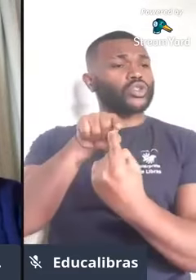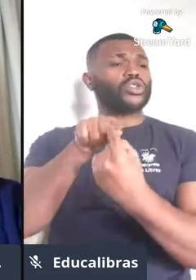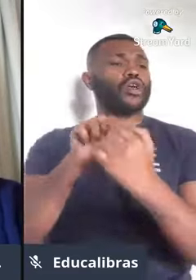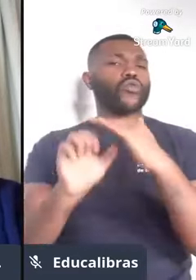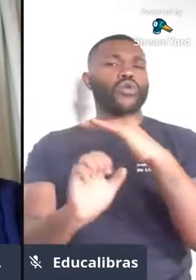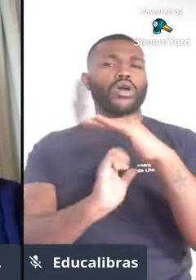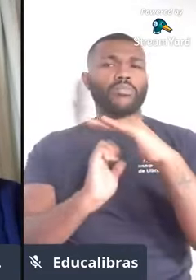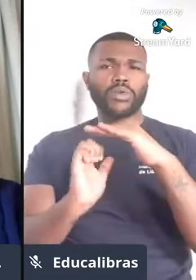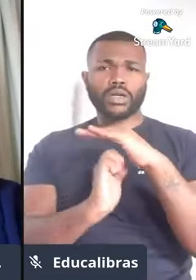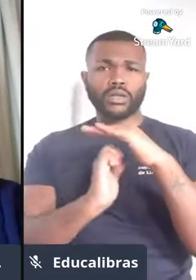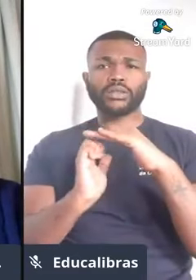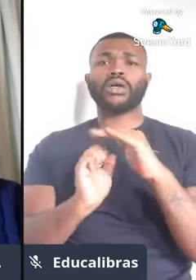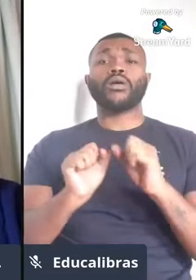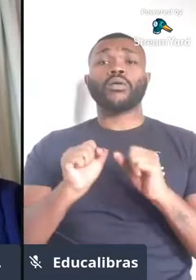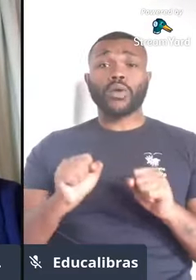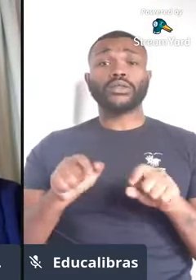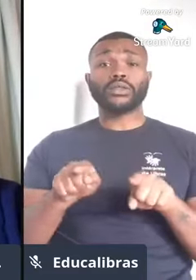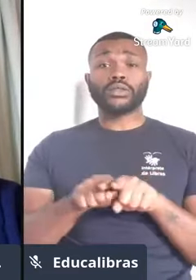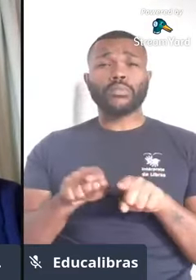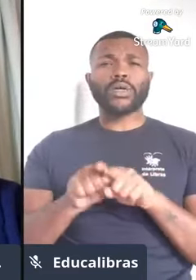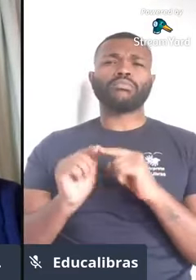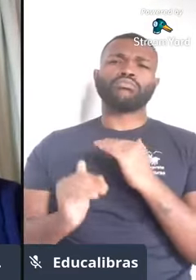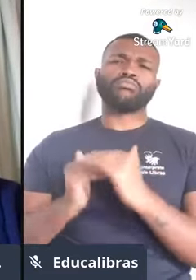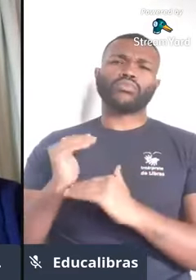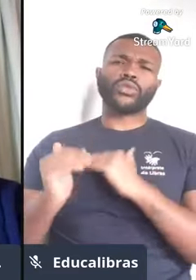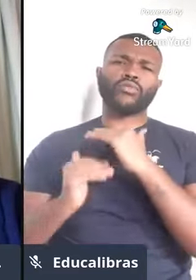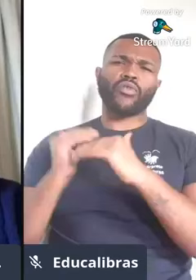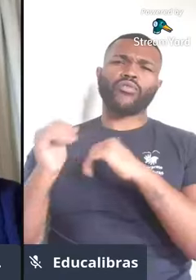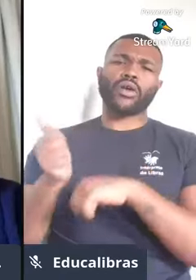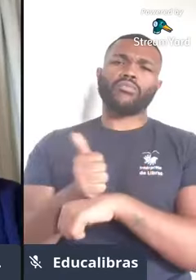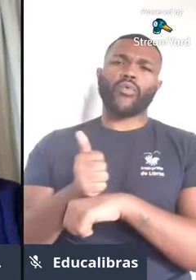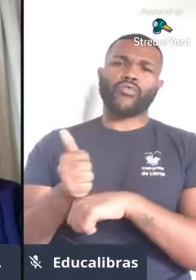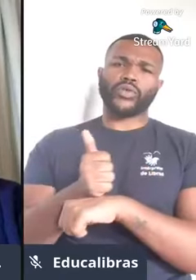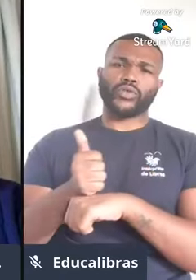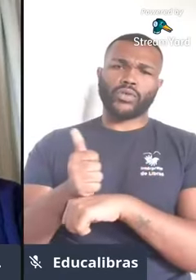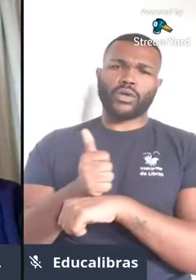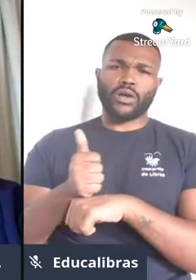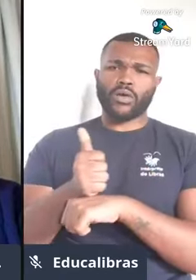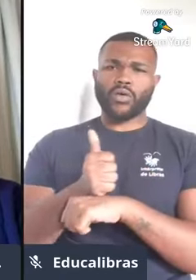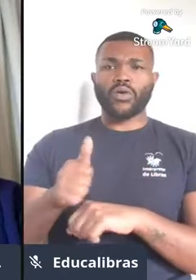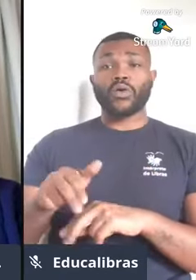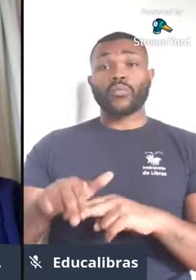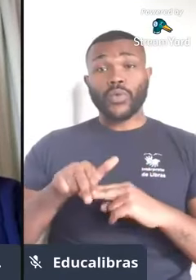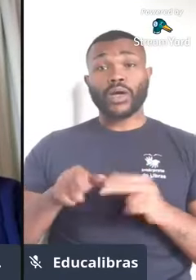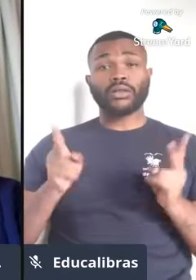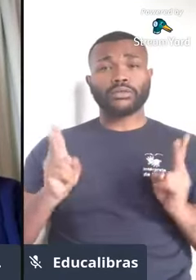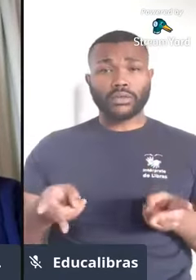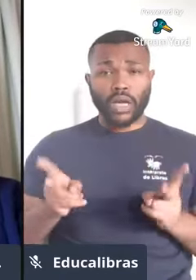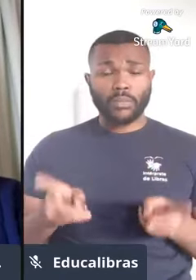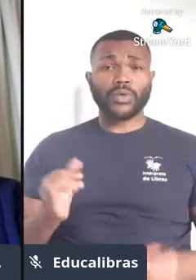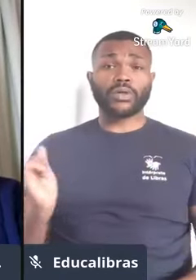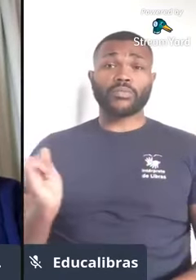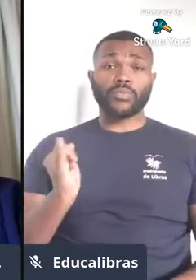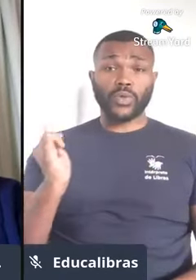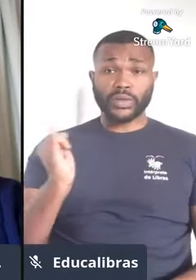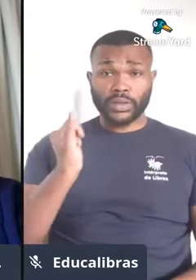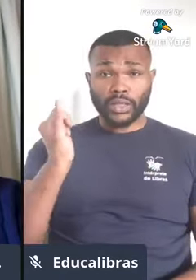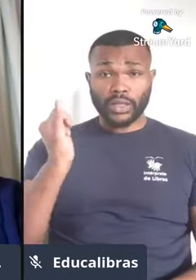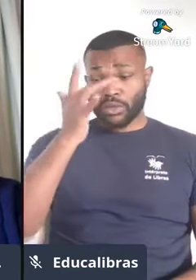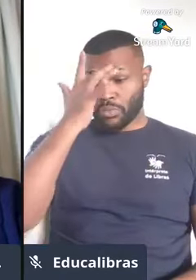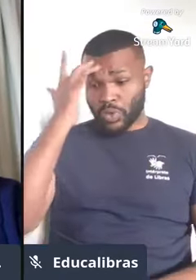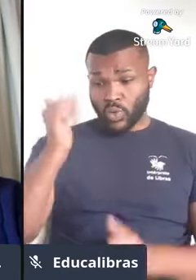lá se desenvolver profissionalmente. Até porque é sempre importante lembrar que a vida útil de um atleta